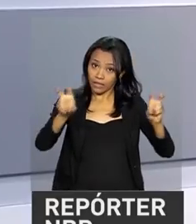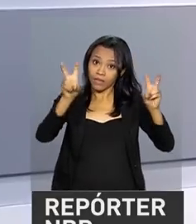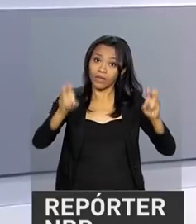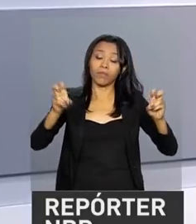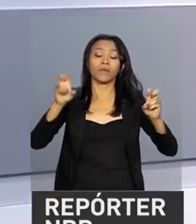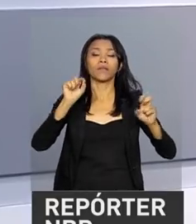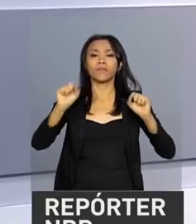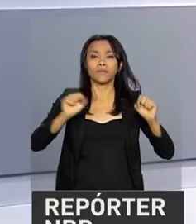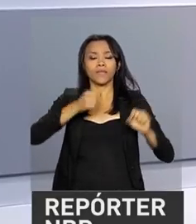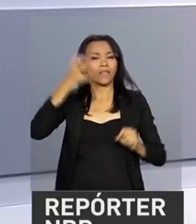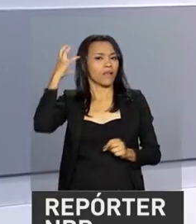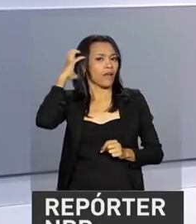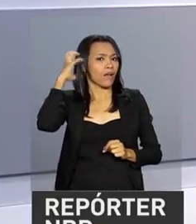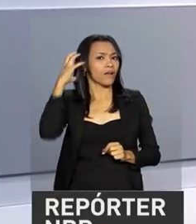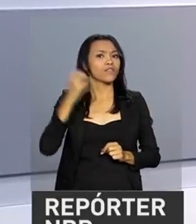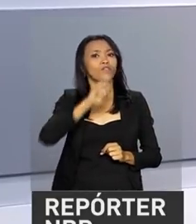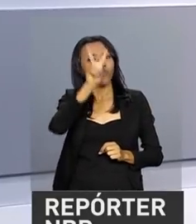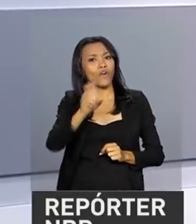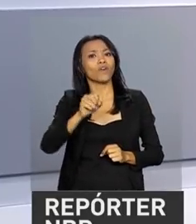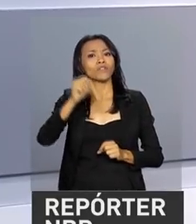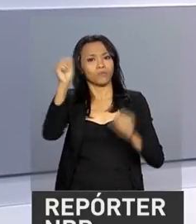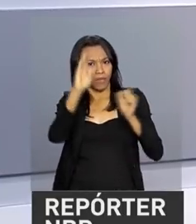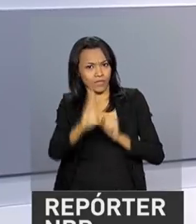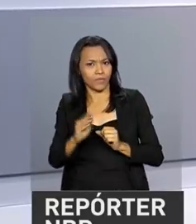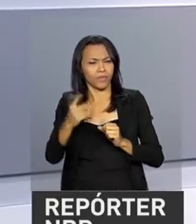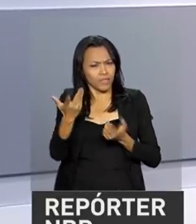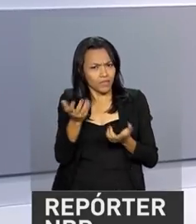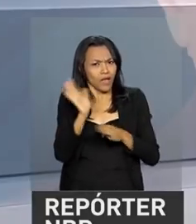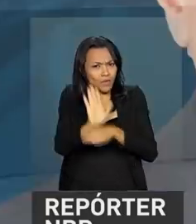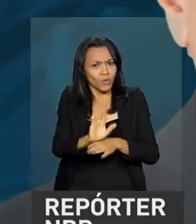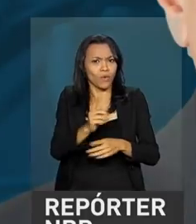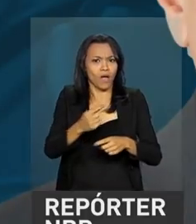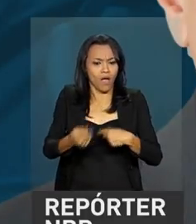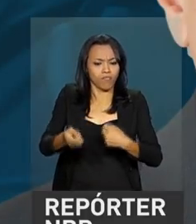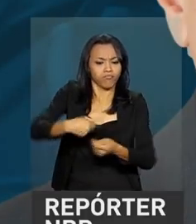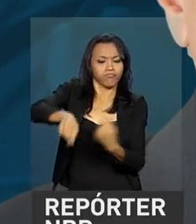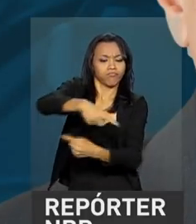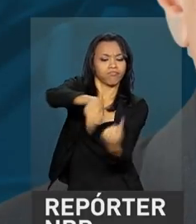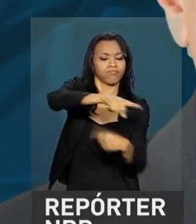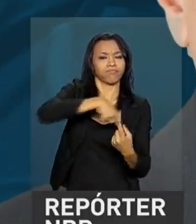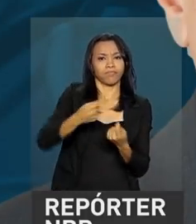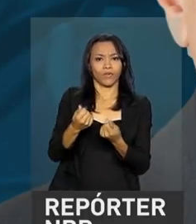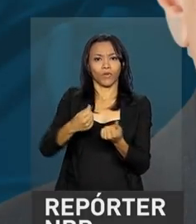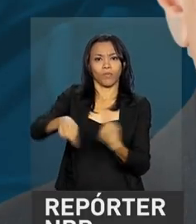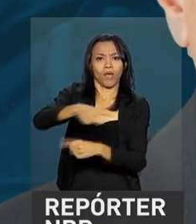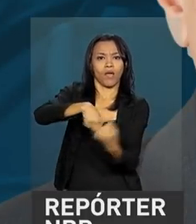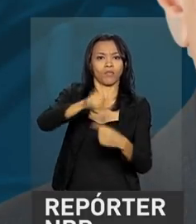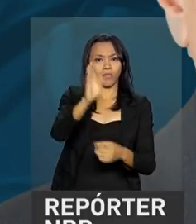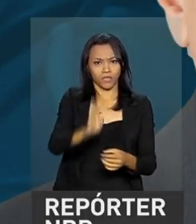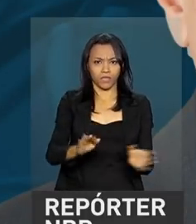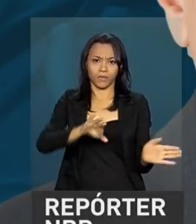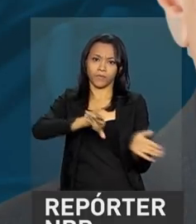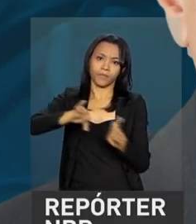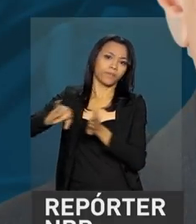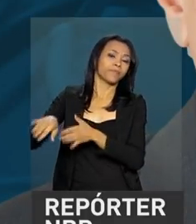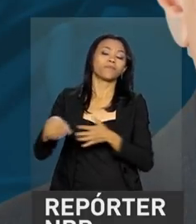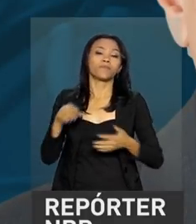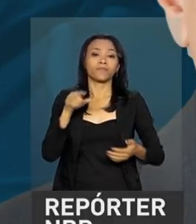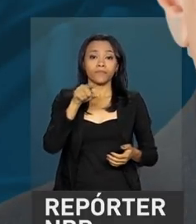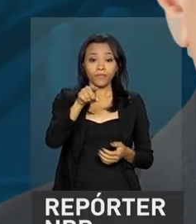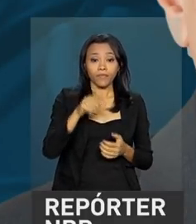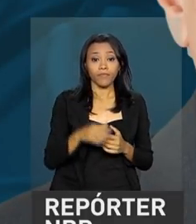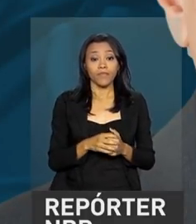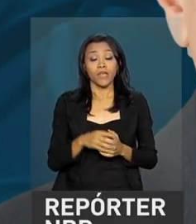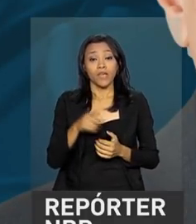ele foi um dinheiro que ajudou a movimentar a economia do país era um dinheirão que estava parado